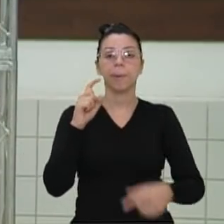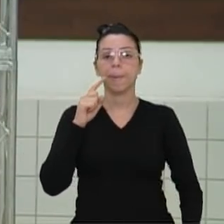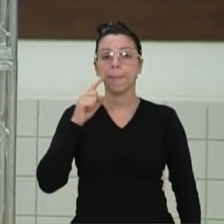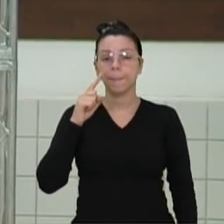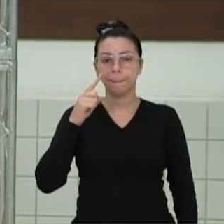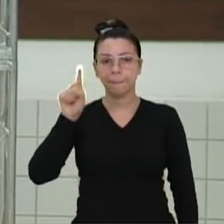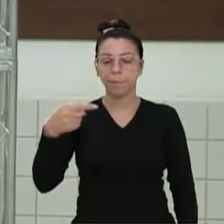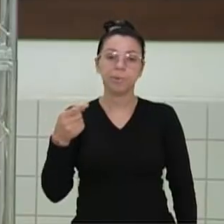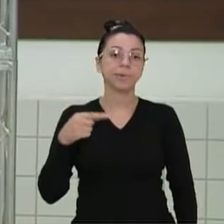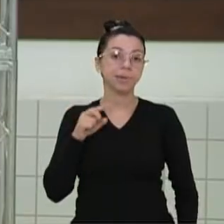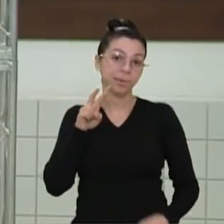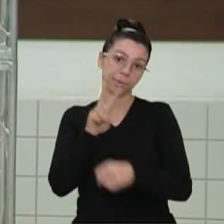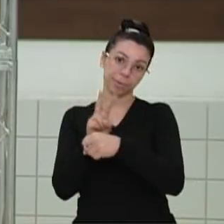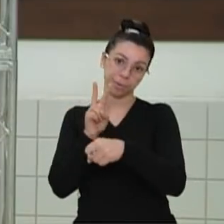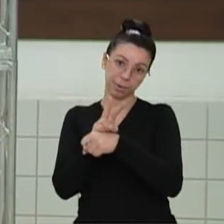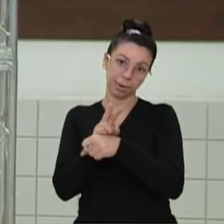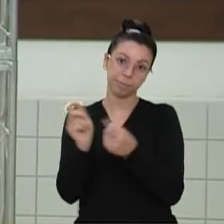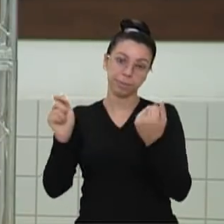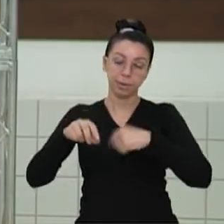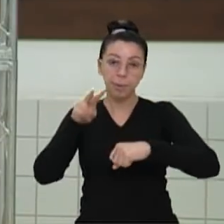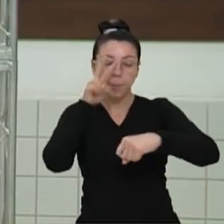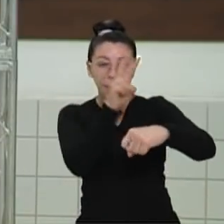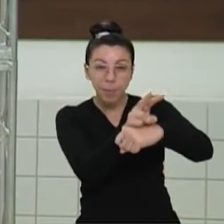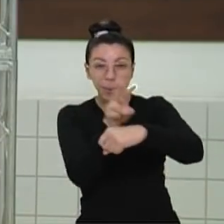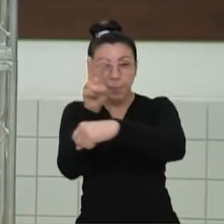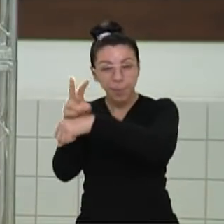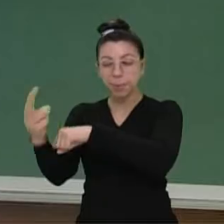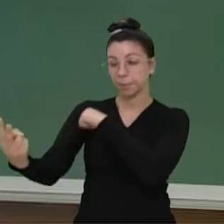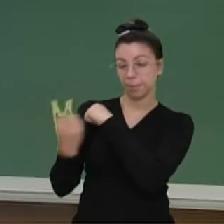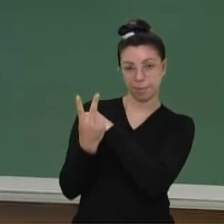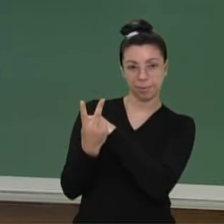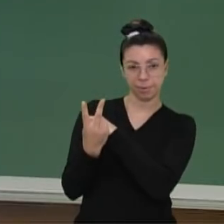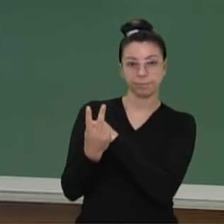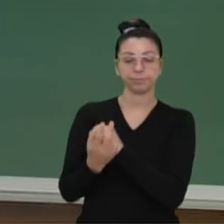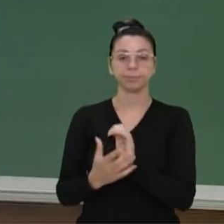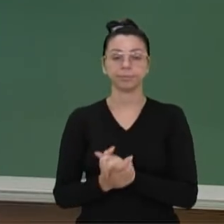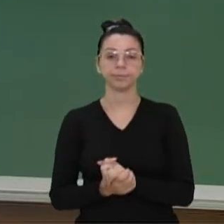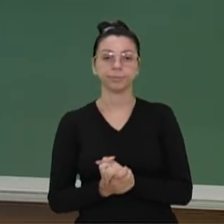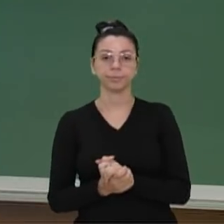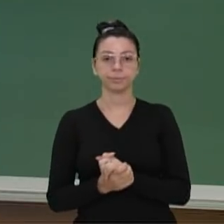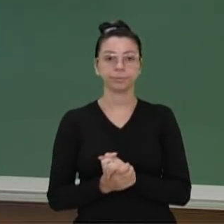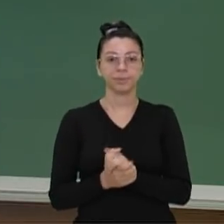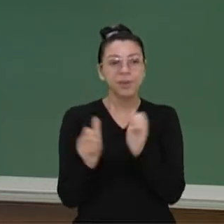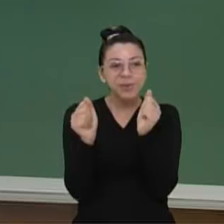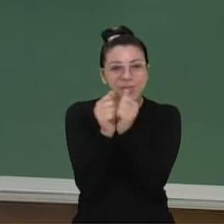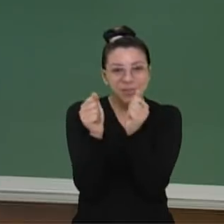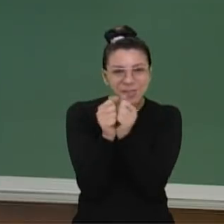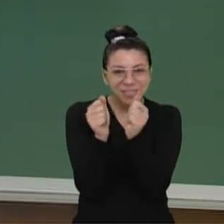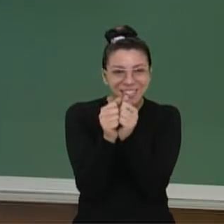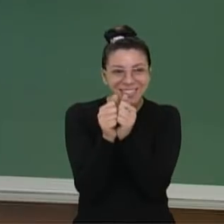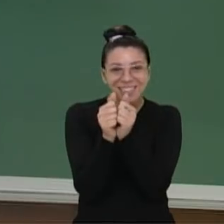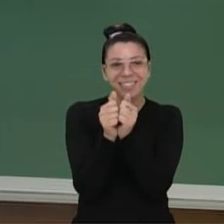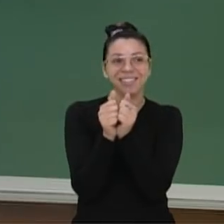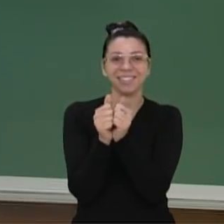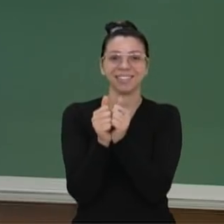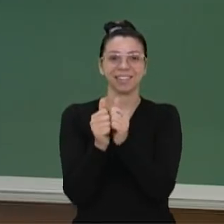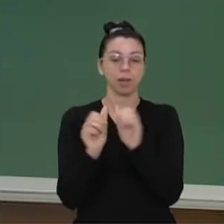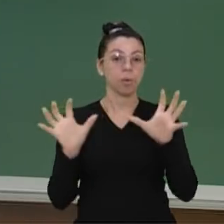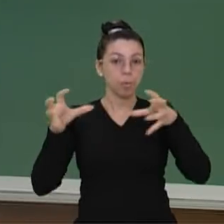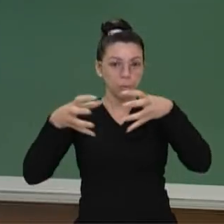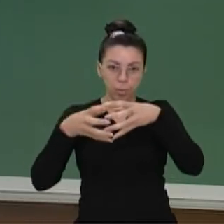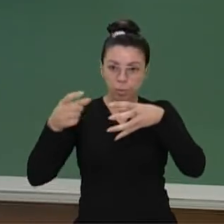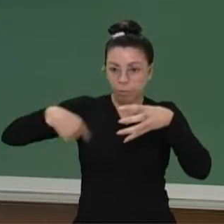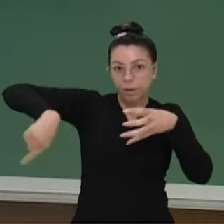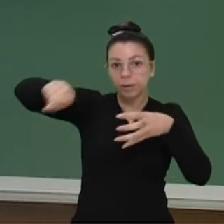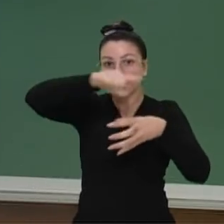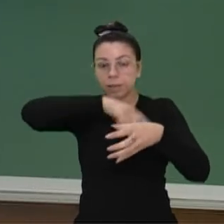cuidar. Então, se cuide quem você ama. Hashtag tamo junto. né, galera aqui, ó. Tamo junto.